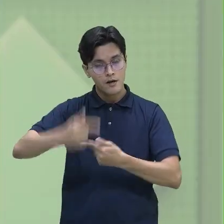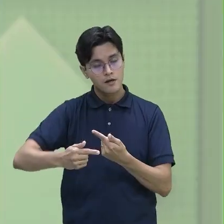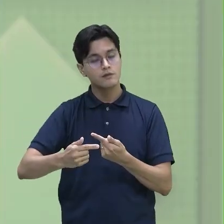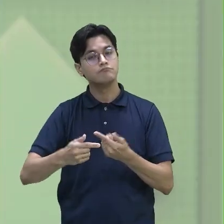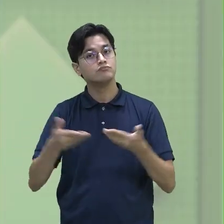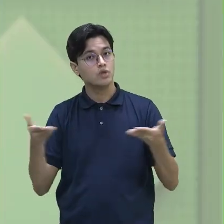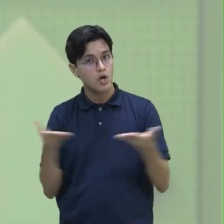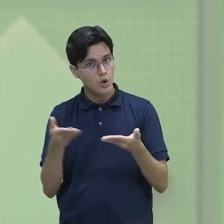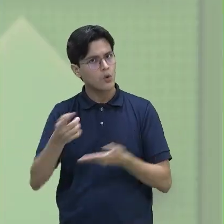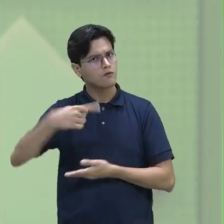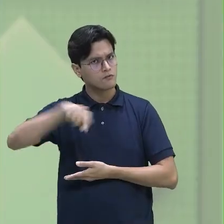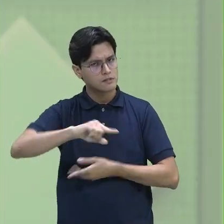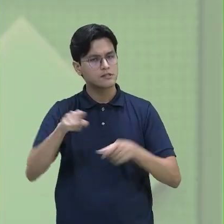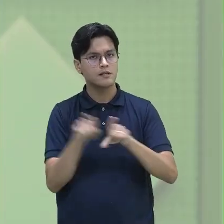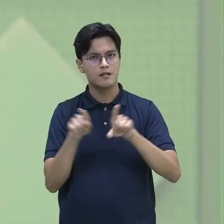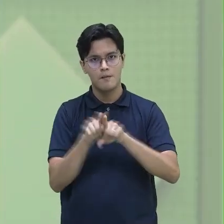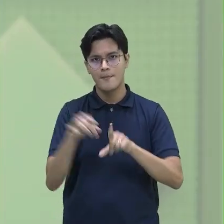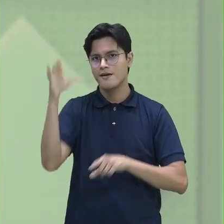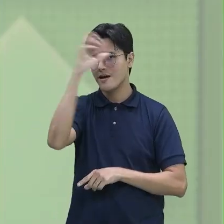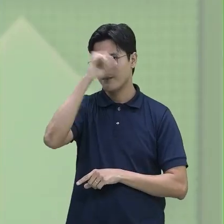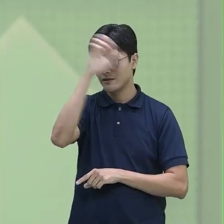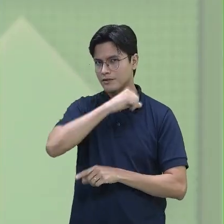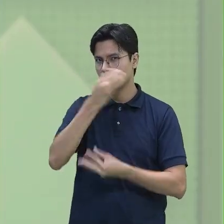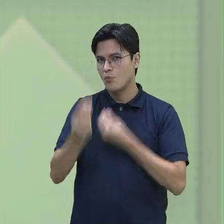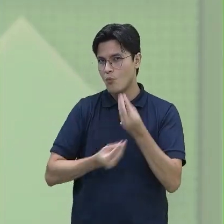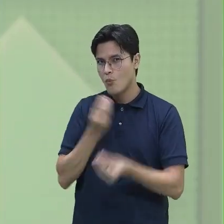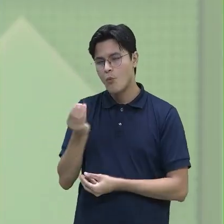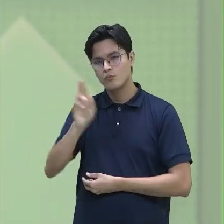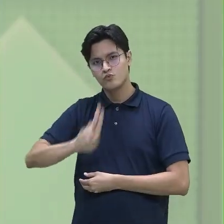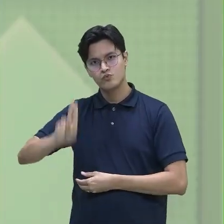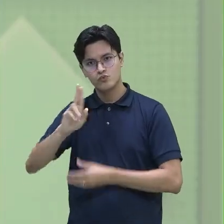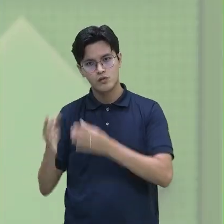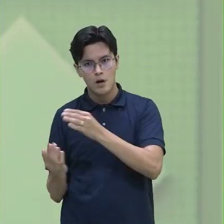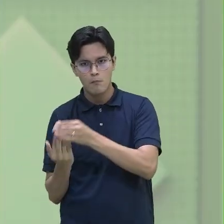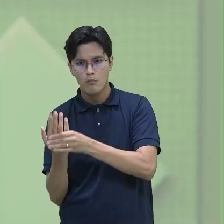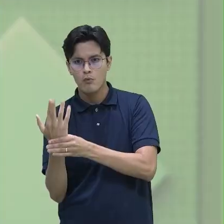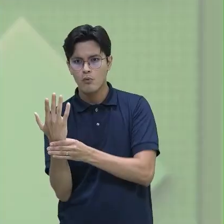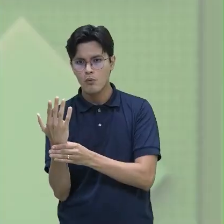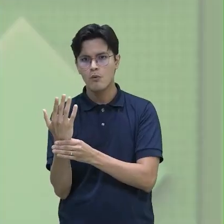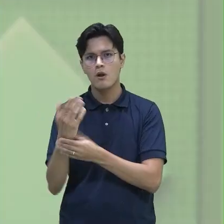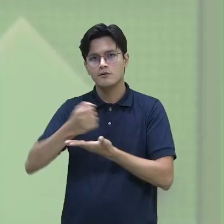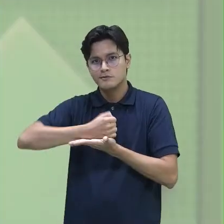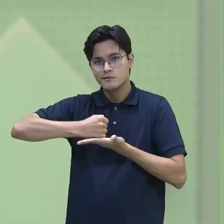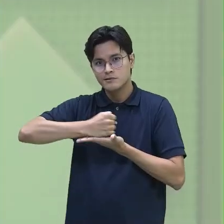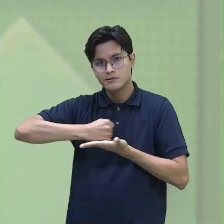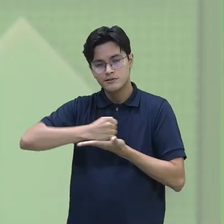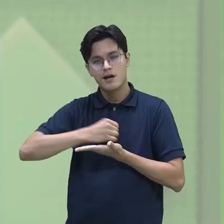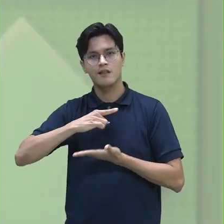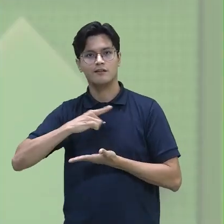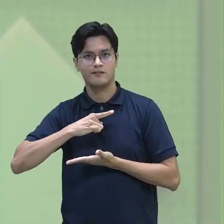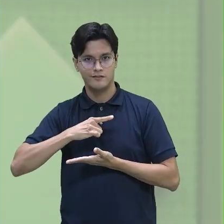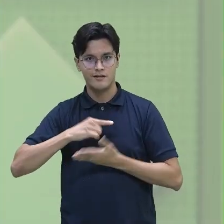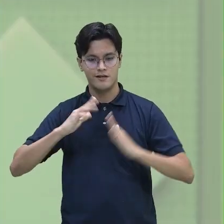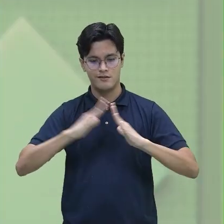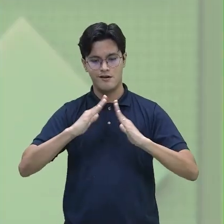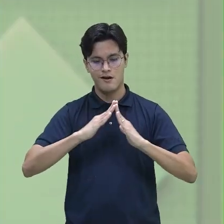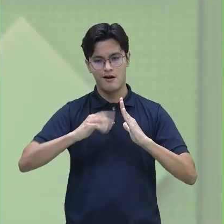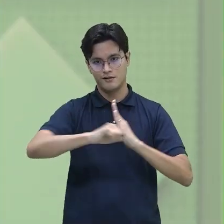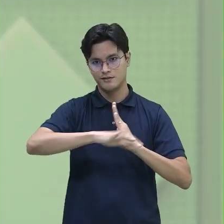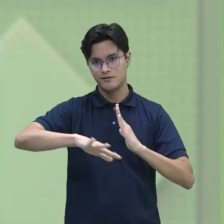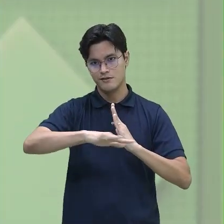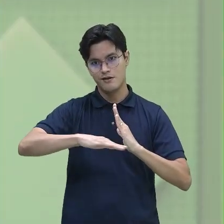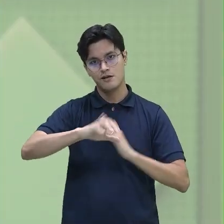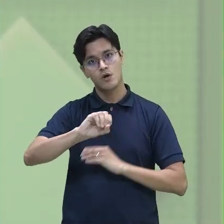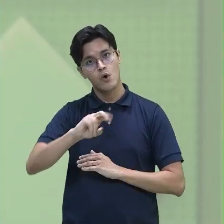dessas plantas medicinais que são encontradas ali no fundo do quintal, que são encontradas na floresta próxima de casa.